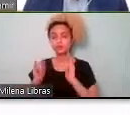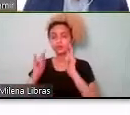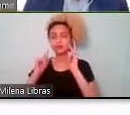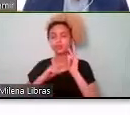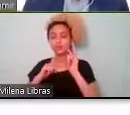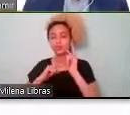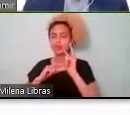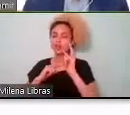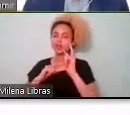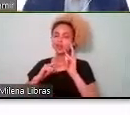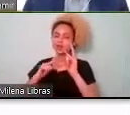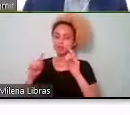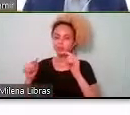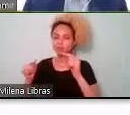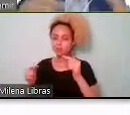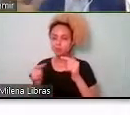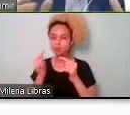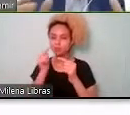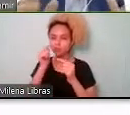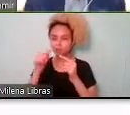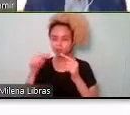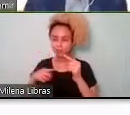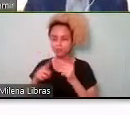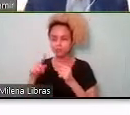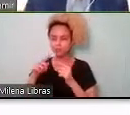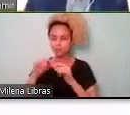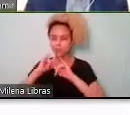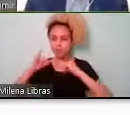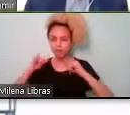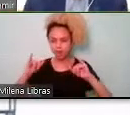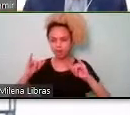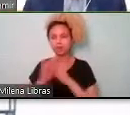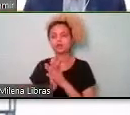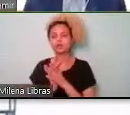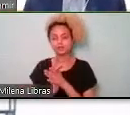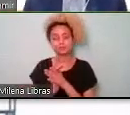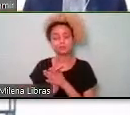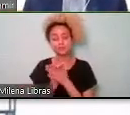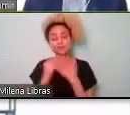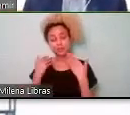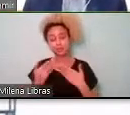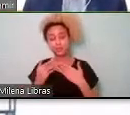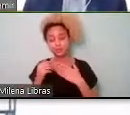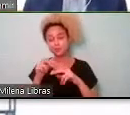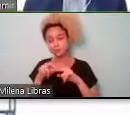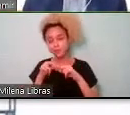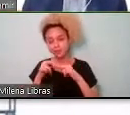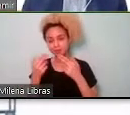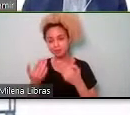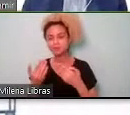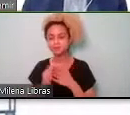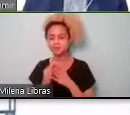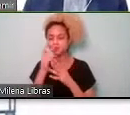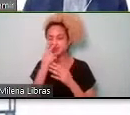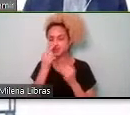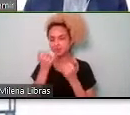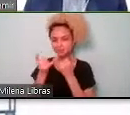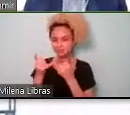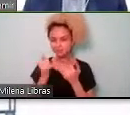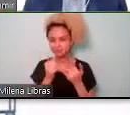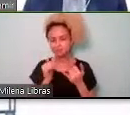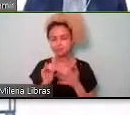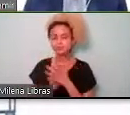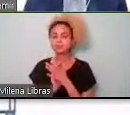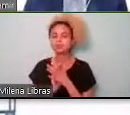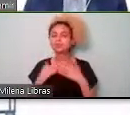instalações hidráulicas e elétricas. Então, essa é a semelhança que trazemos. Então, assim, a edificação, como